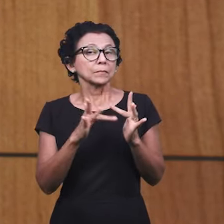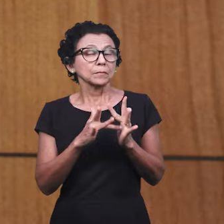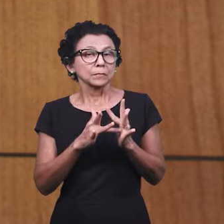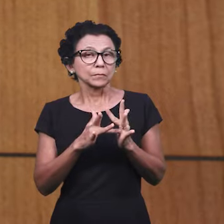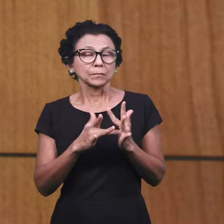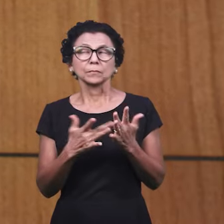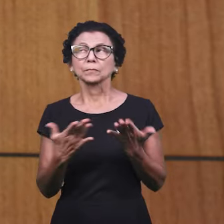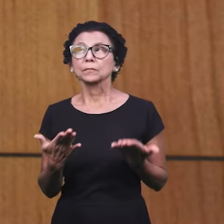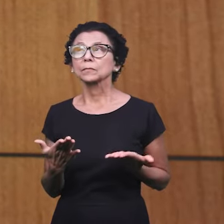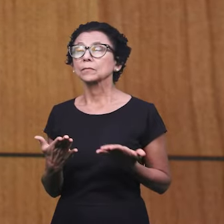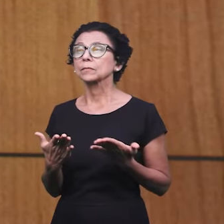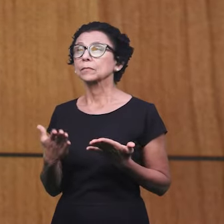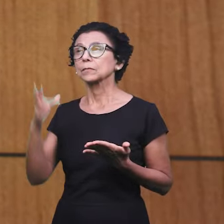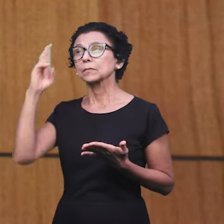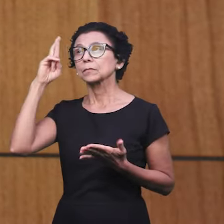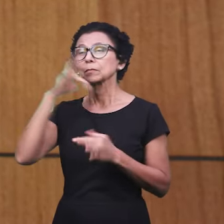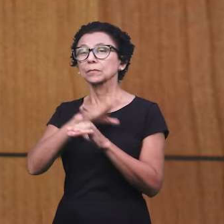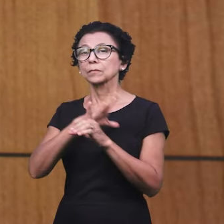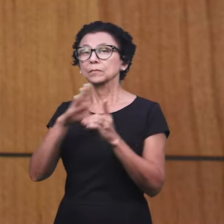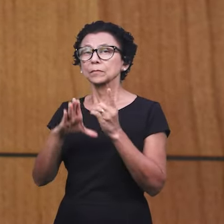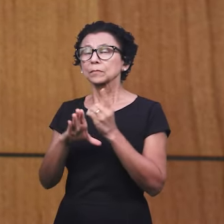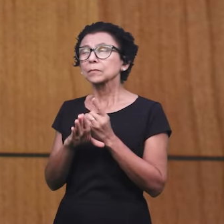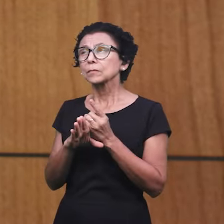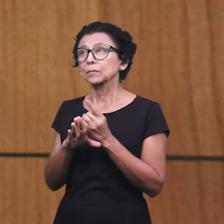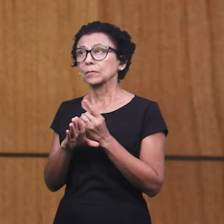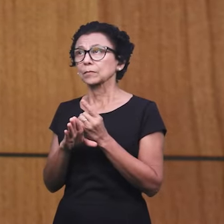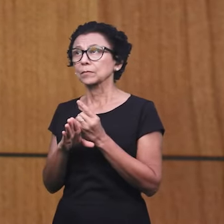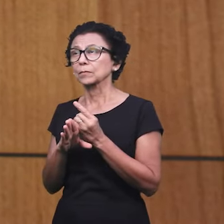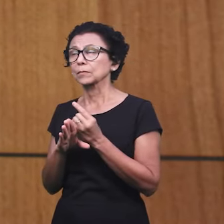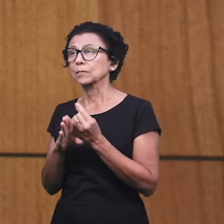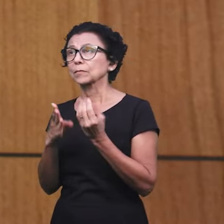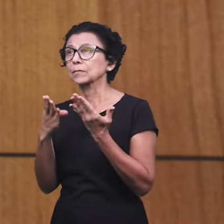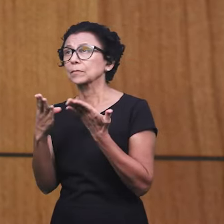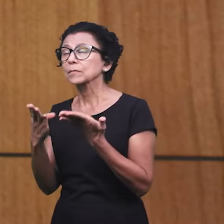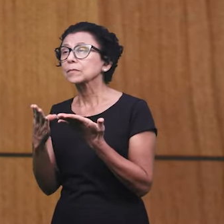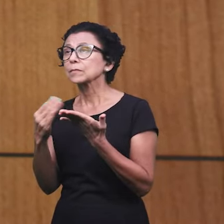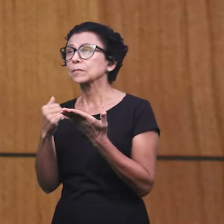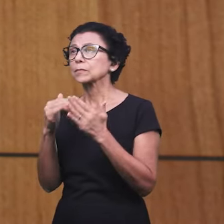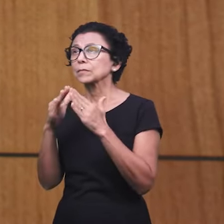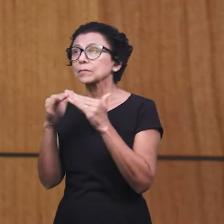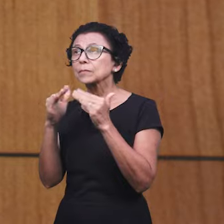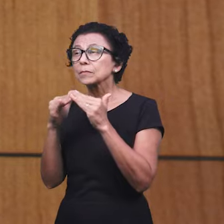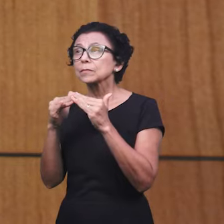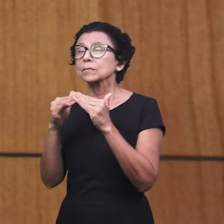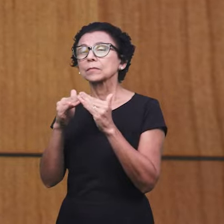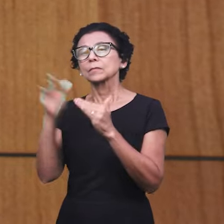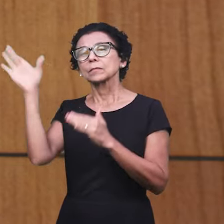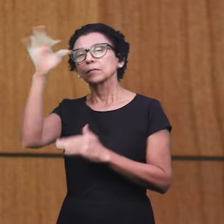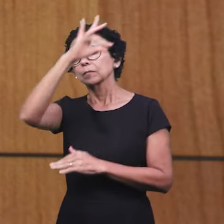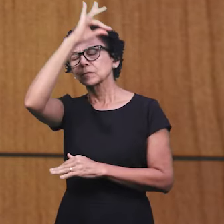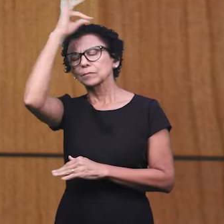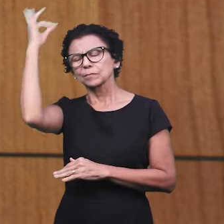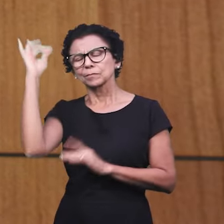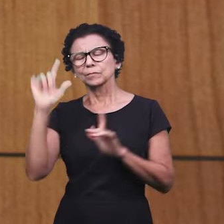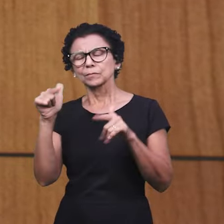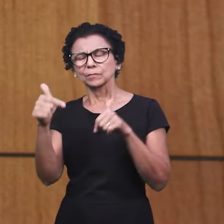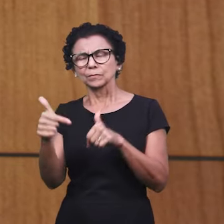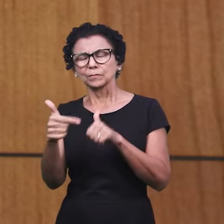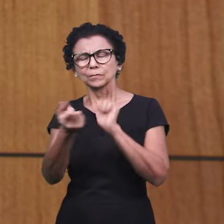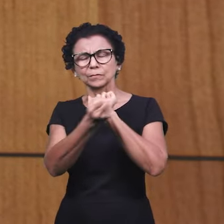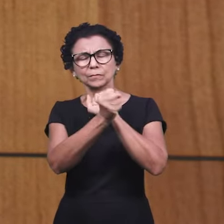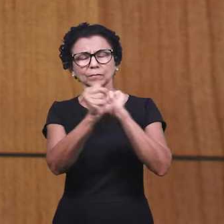diante do Senhor, suplicando para que o Teu Espírito Santo possa operar, Senhor, nas mentes, nos